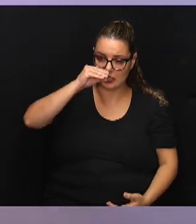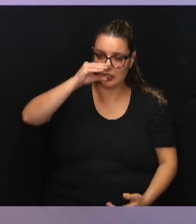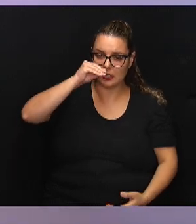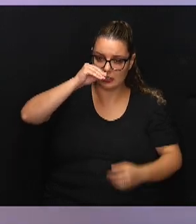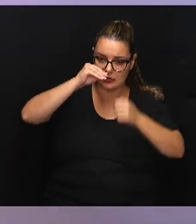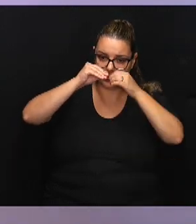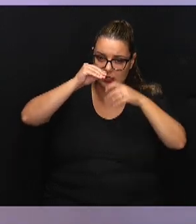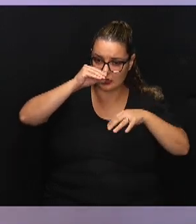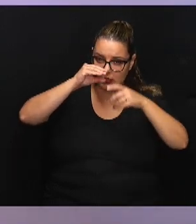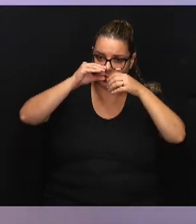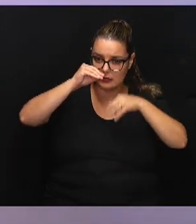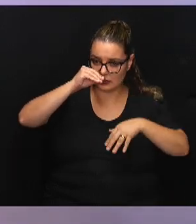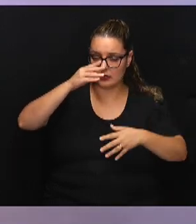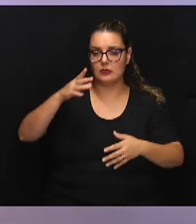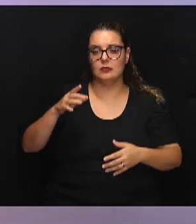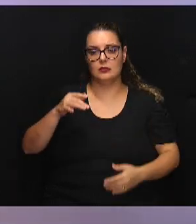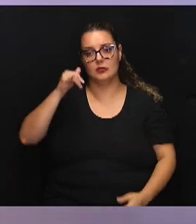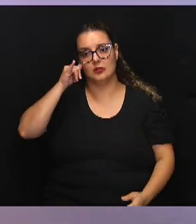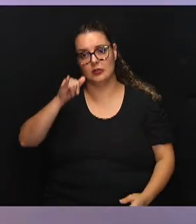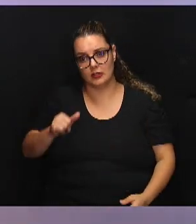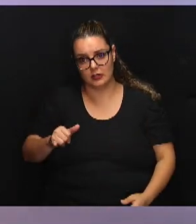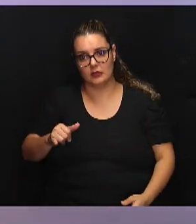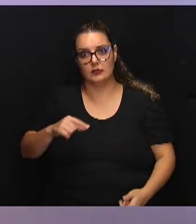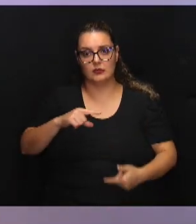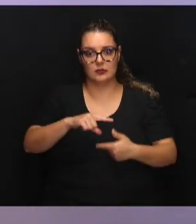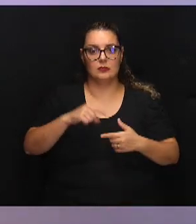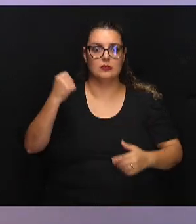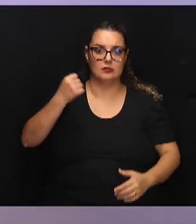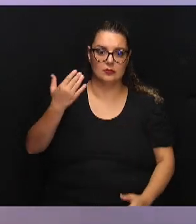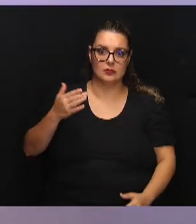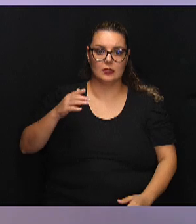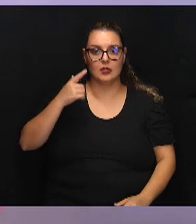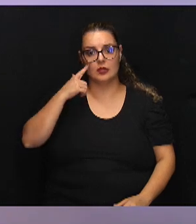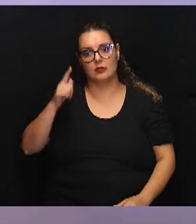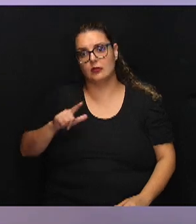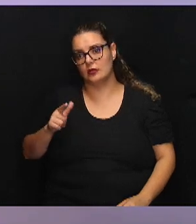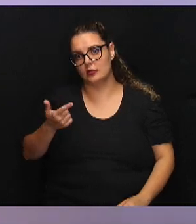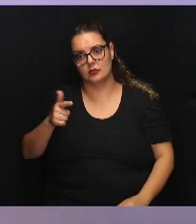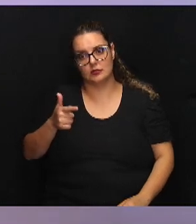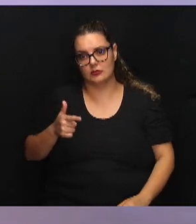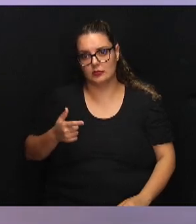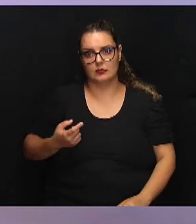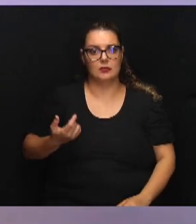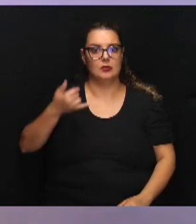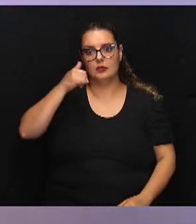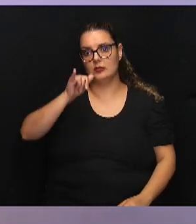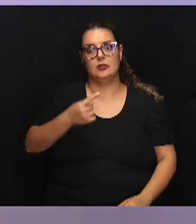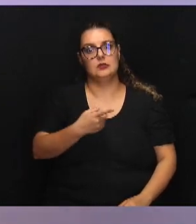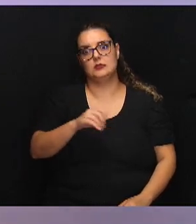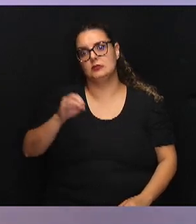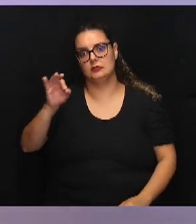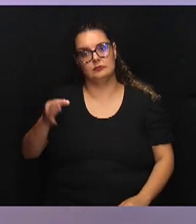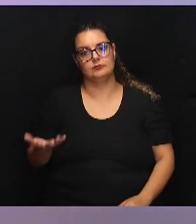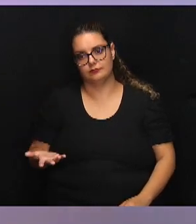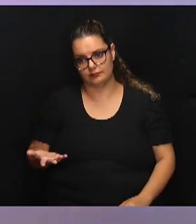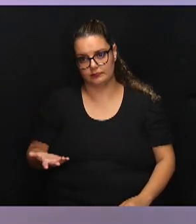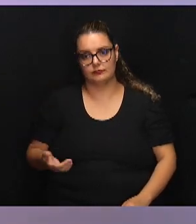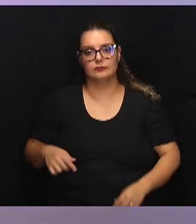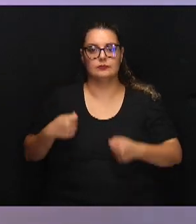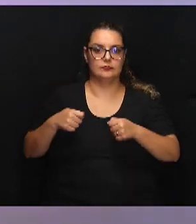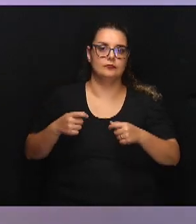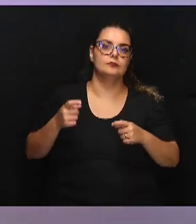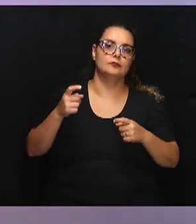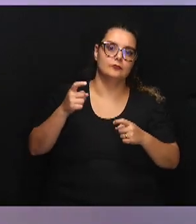evitar esses quadros. Claro que nem sempre vai conseguir evitar 100%, e aí muitas vezes tem que passar